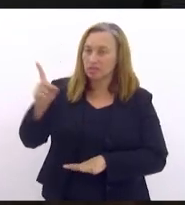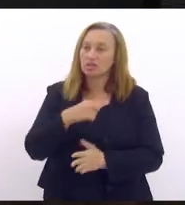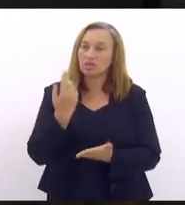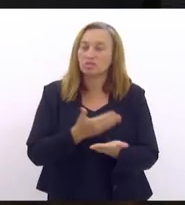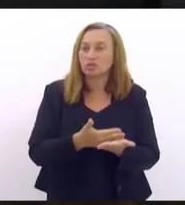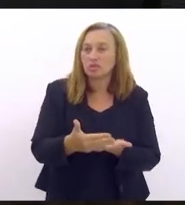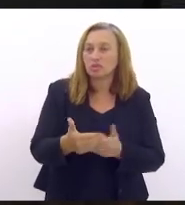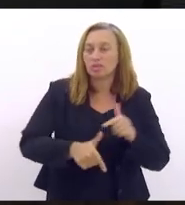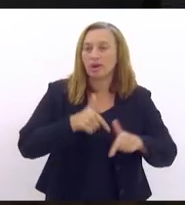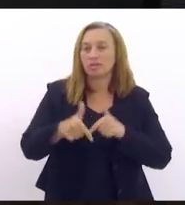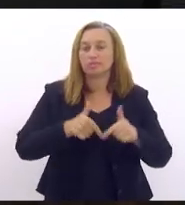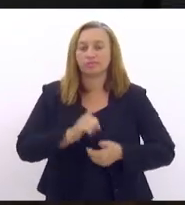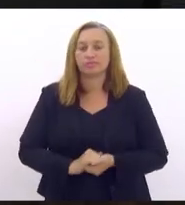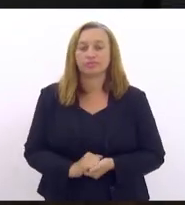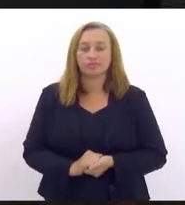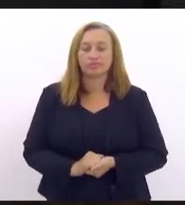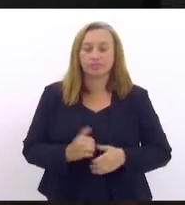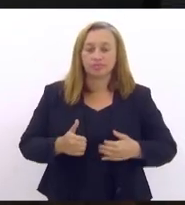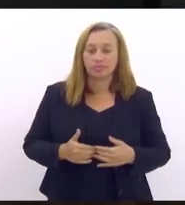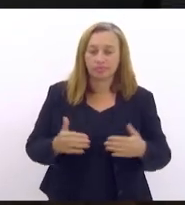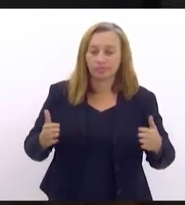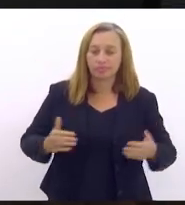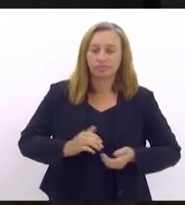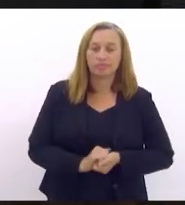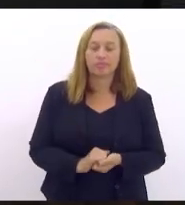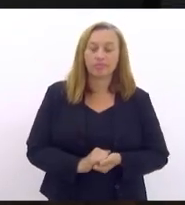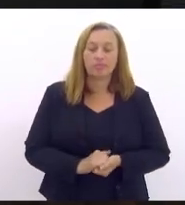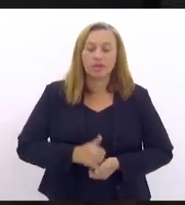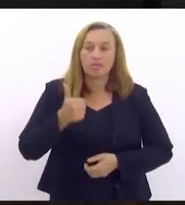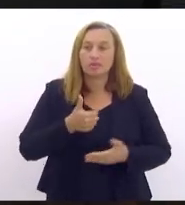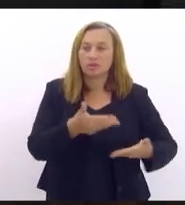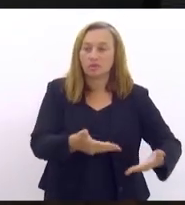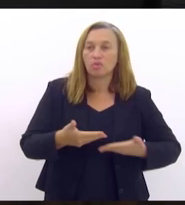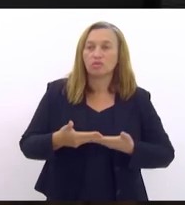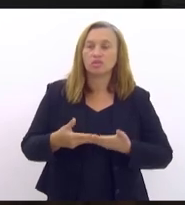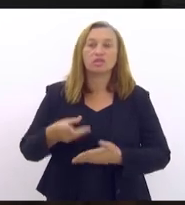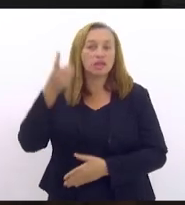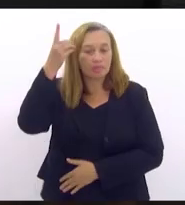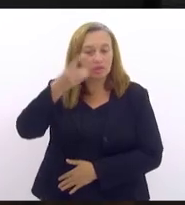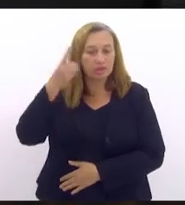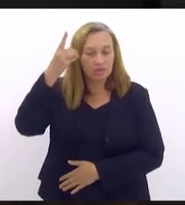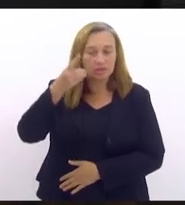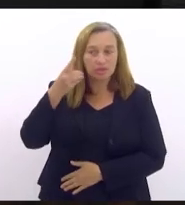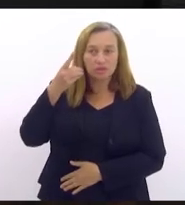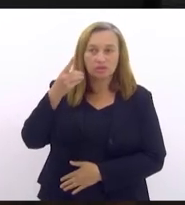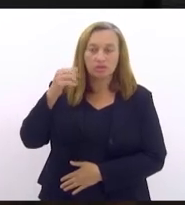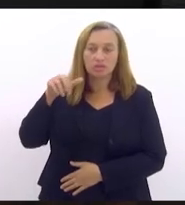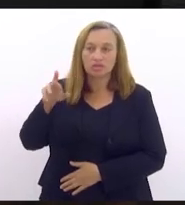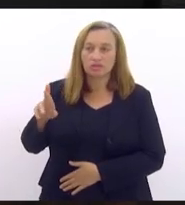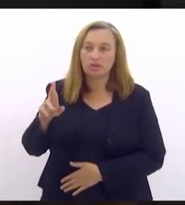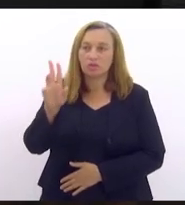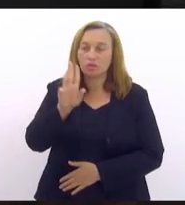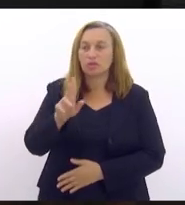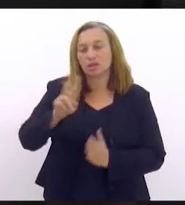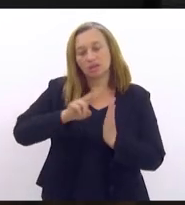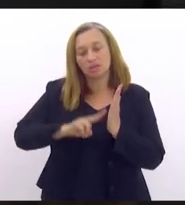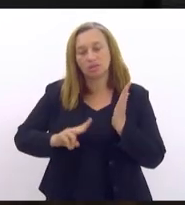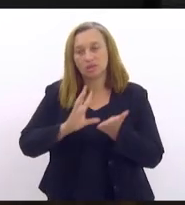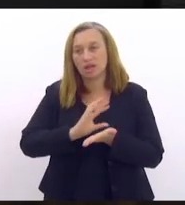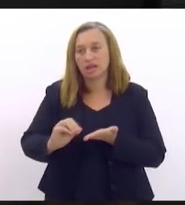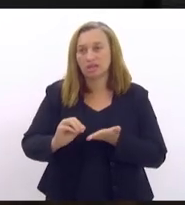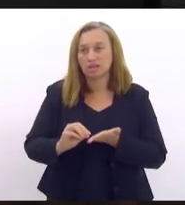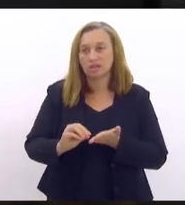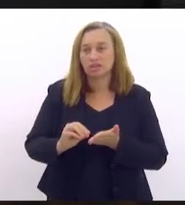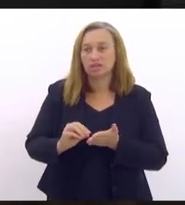Deus, iniciamos nossos trabalhos. Está aberta a sessão. A presidência convida o senhor deputado Rosenberg Reis para fazer a leitura da ata da